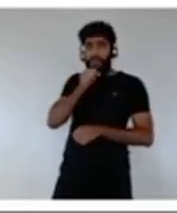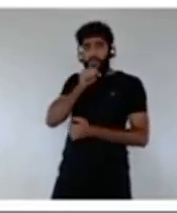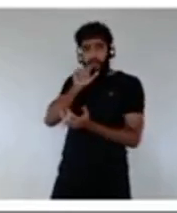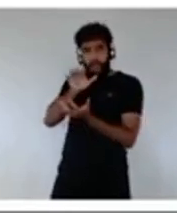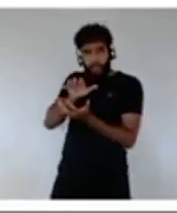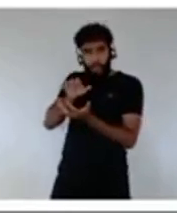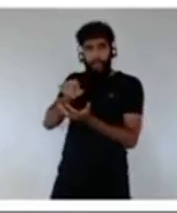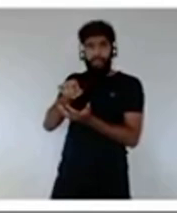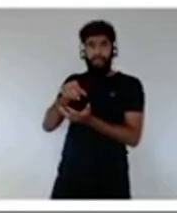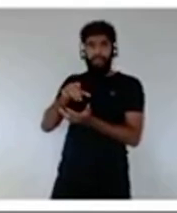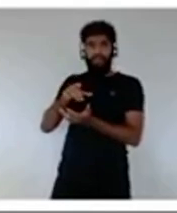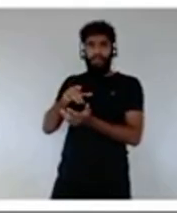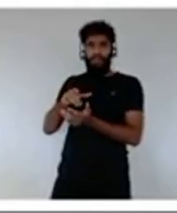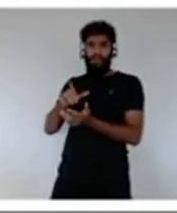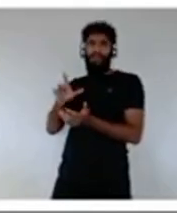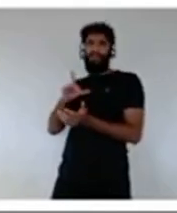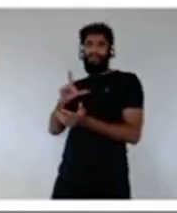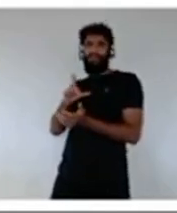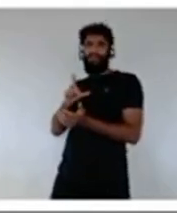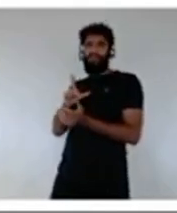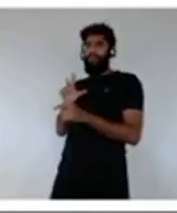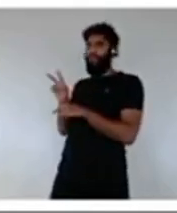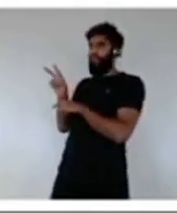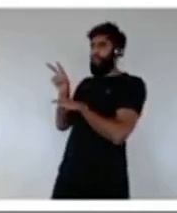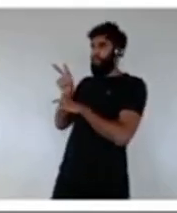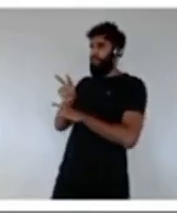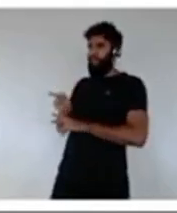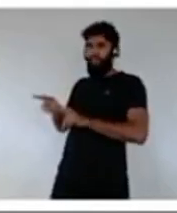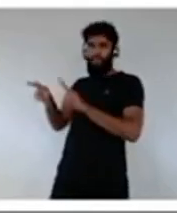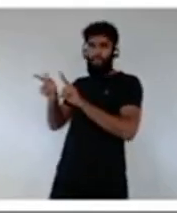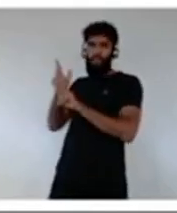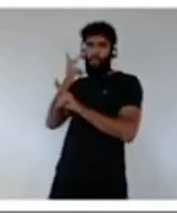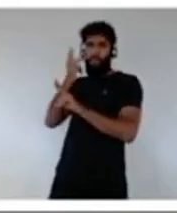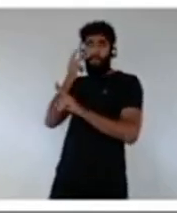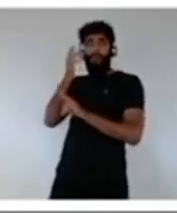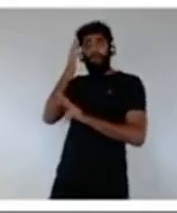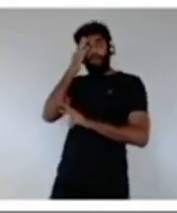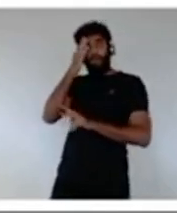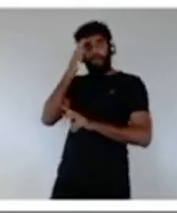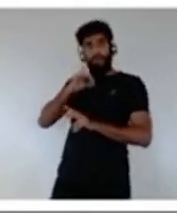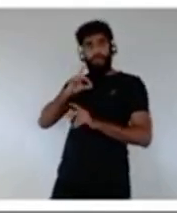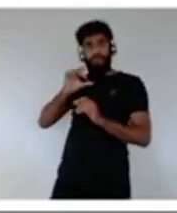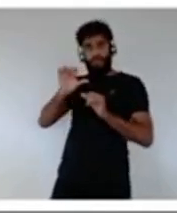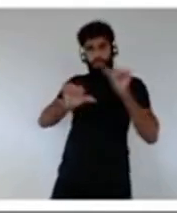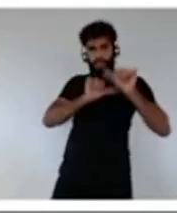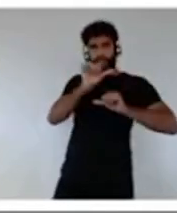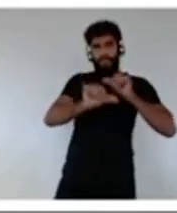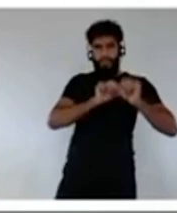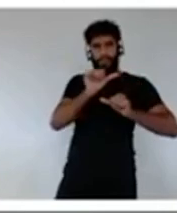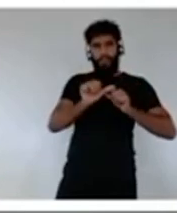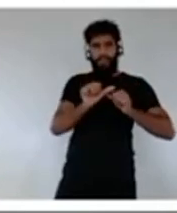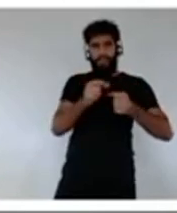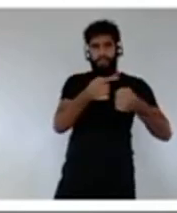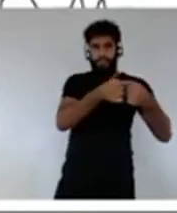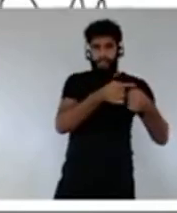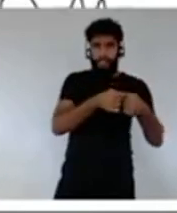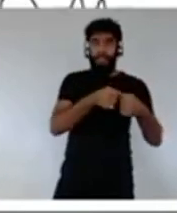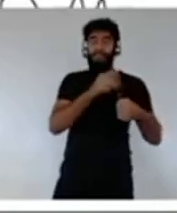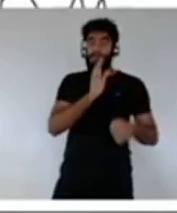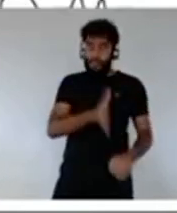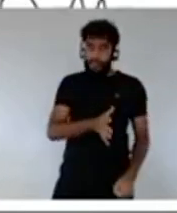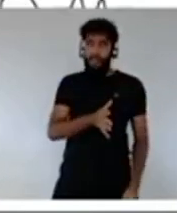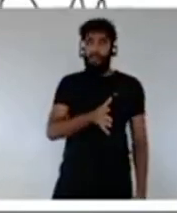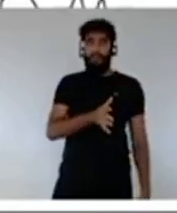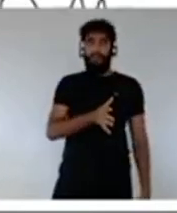muita visibilidade antes da pandemia, por exemplo, nós sabíamos da transição demográfica, tinha visibilidade.